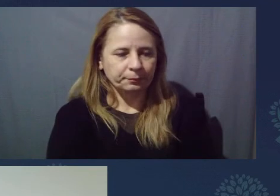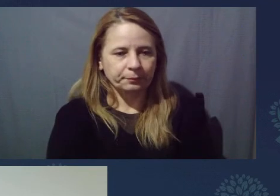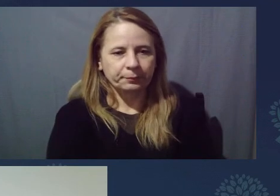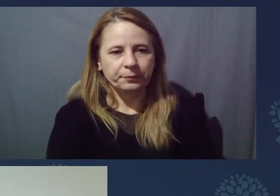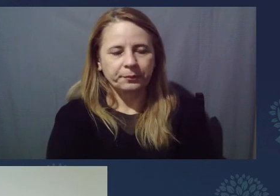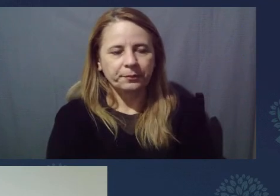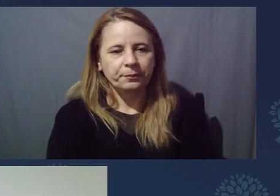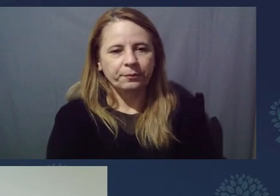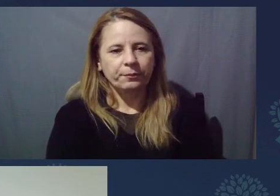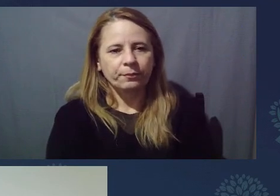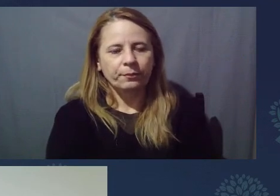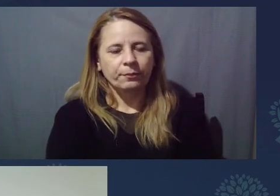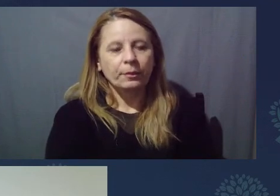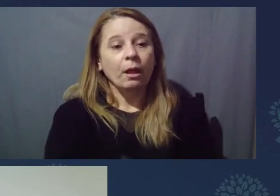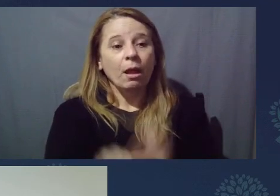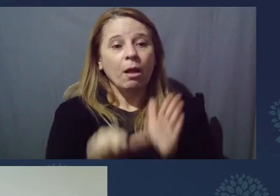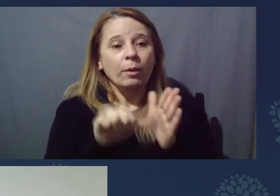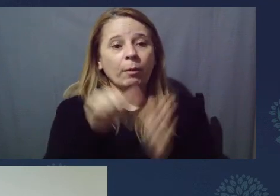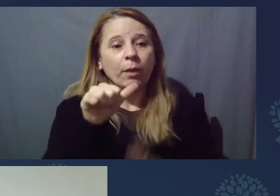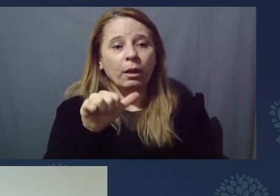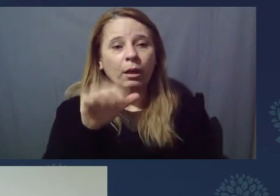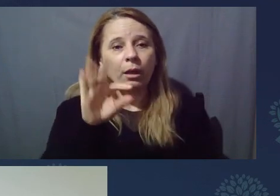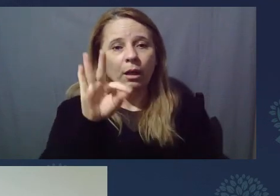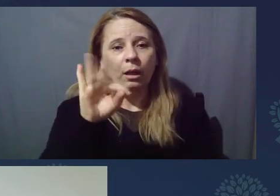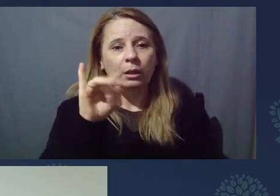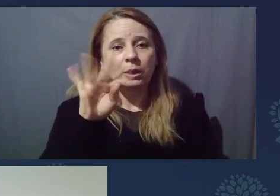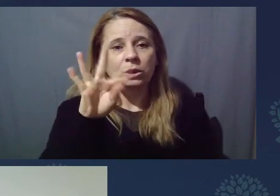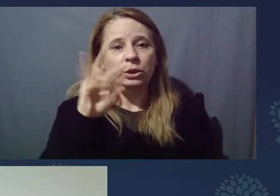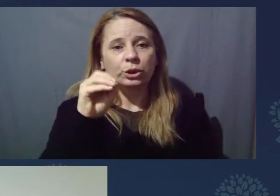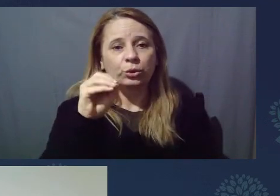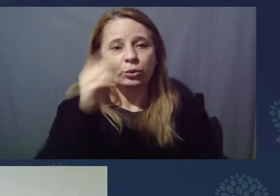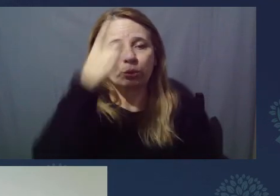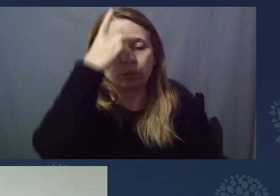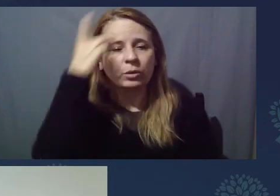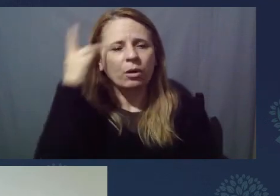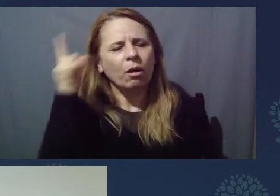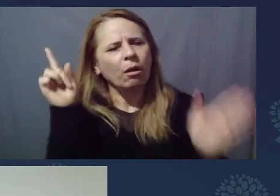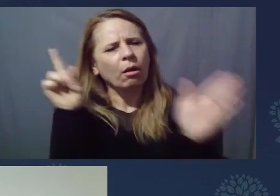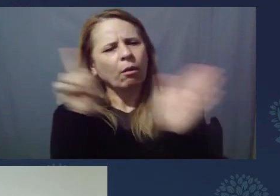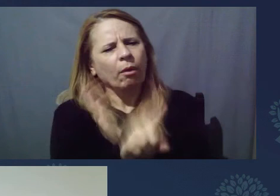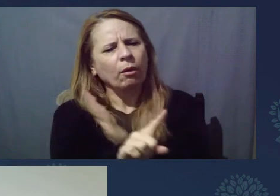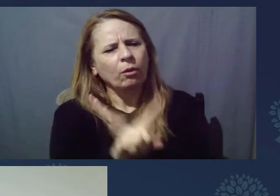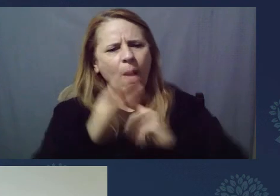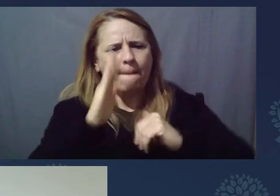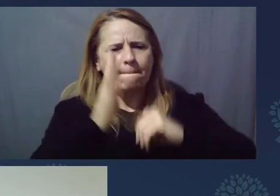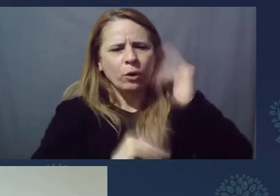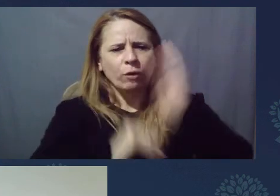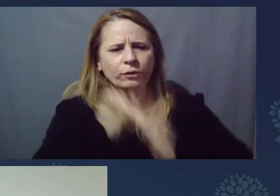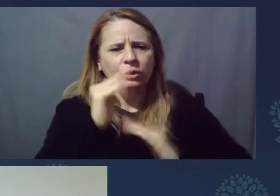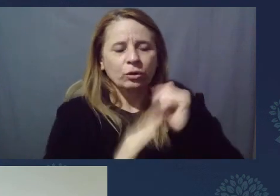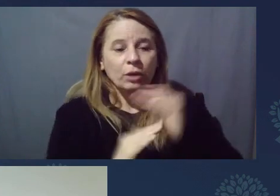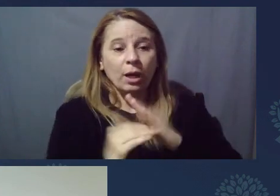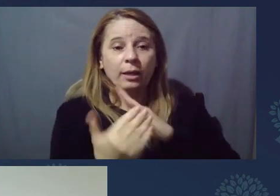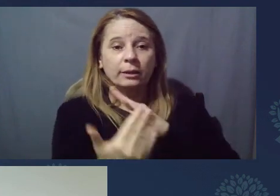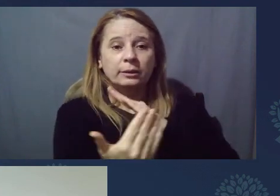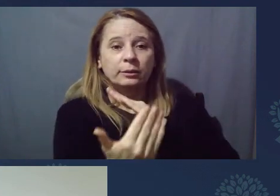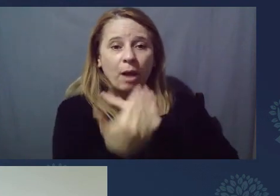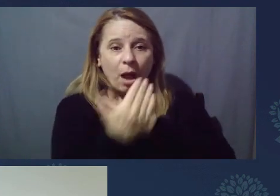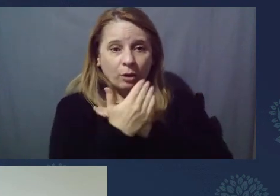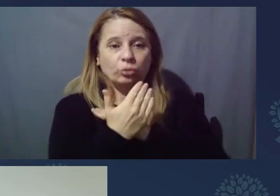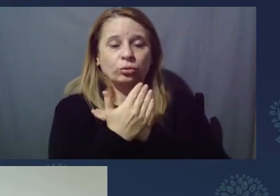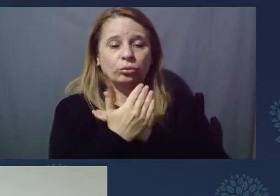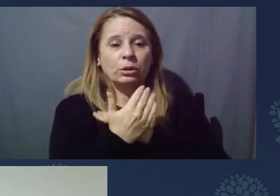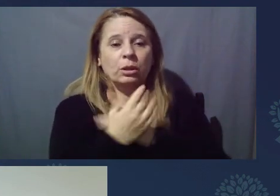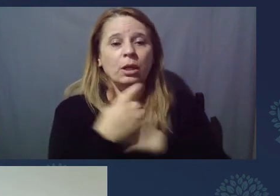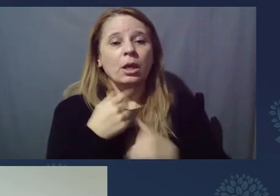A primeira é de Tito Hugo. Quais profissionais devem me acompanhar para controlar o peso e as atividades físicas